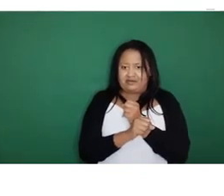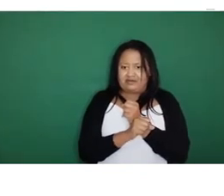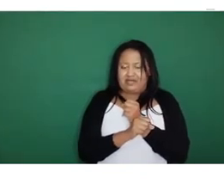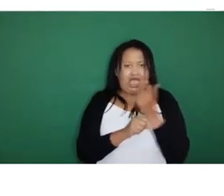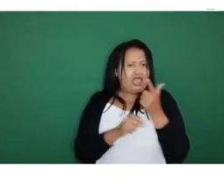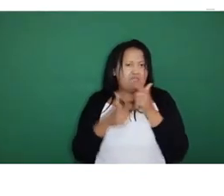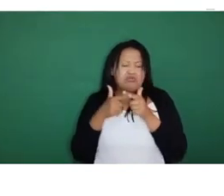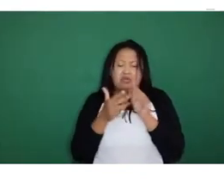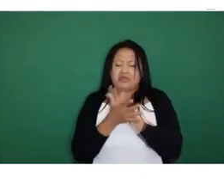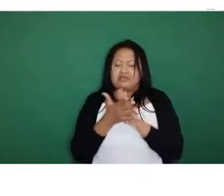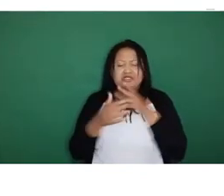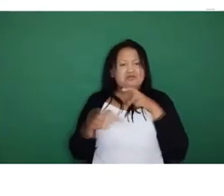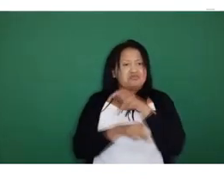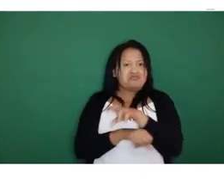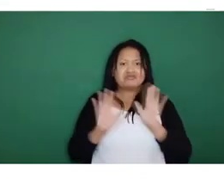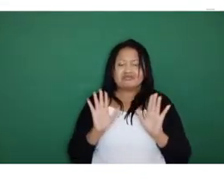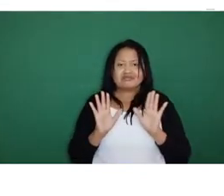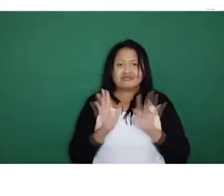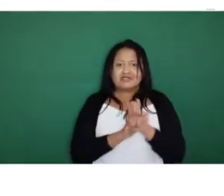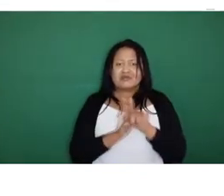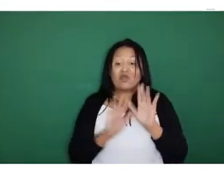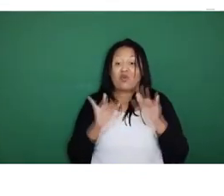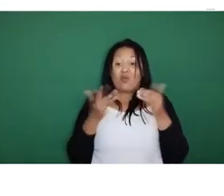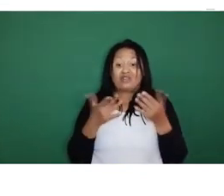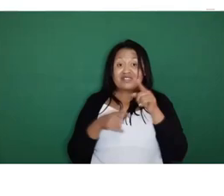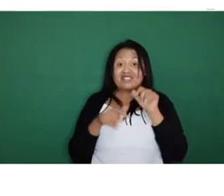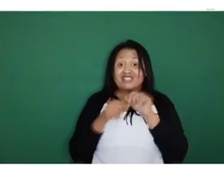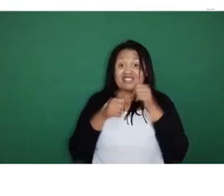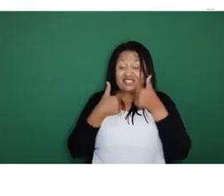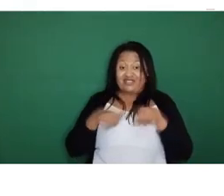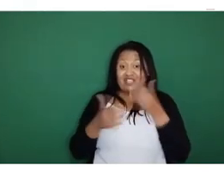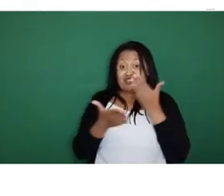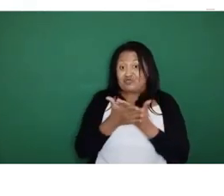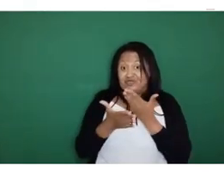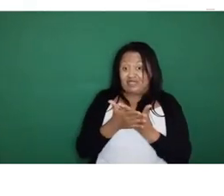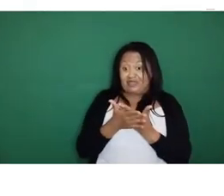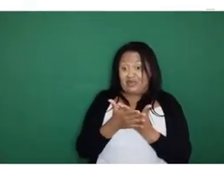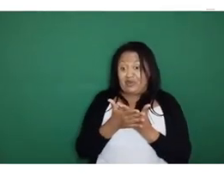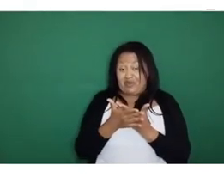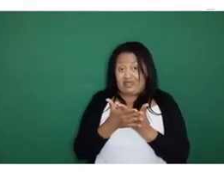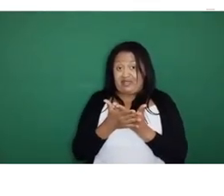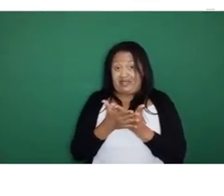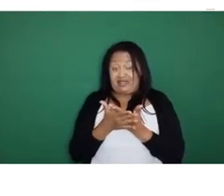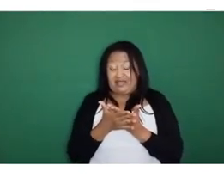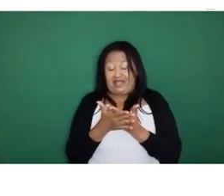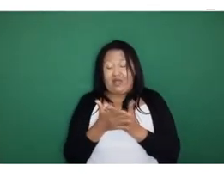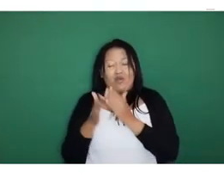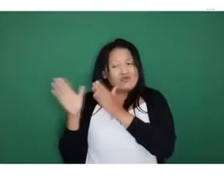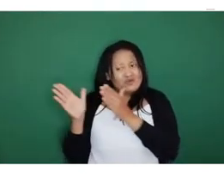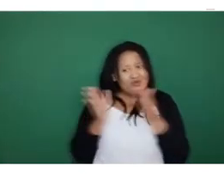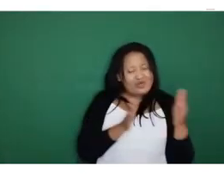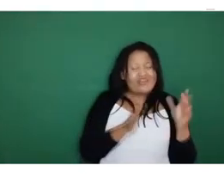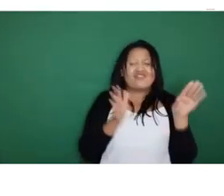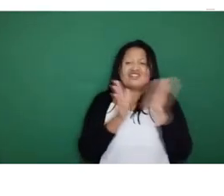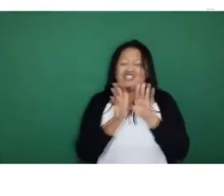não interferiu na questão Então essa é minha dica Quando vocês tiverem estudando passando por esses etapas a gente vai chegar ainda